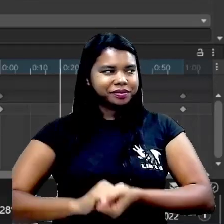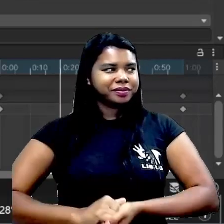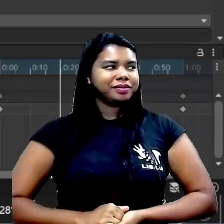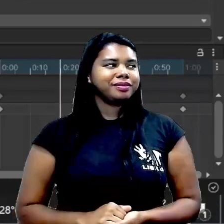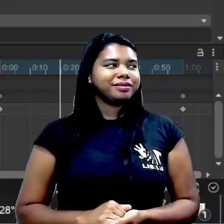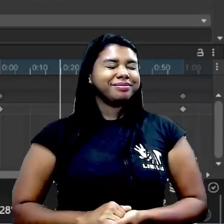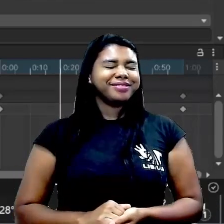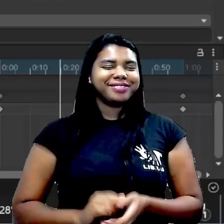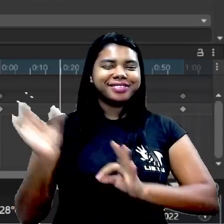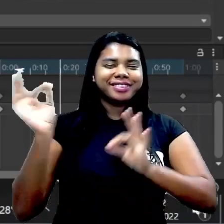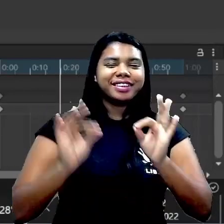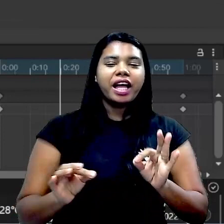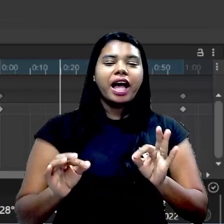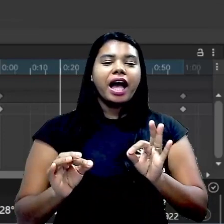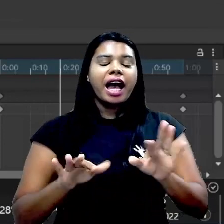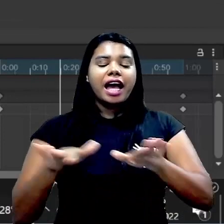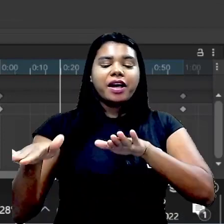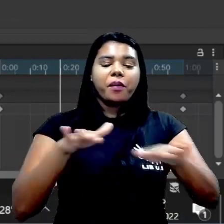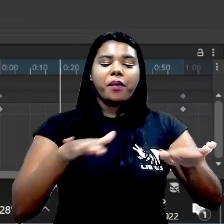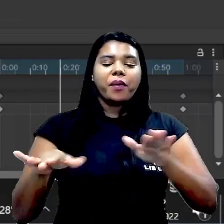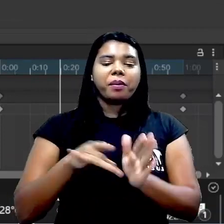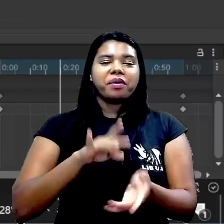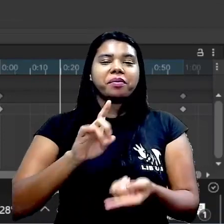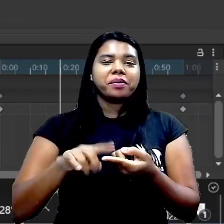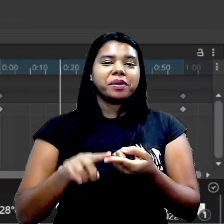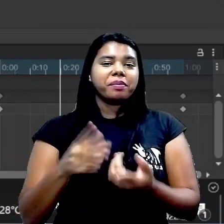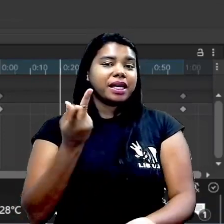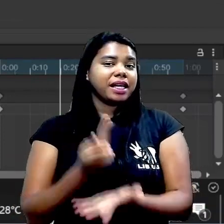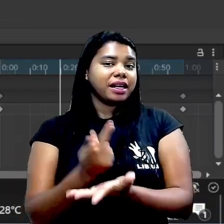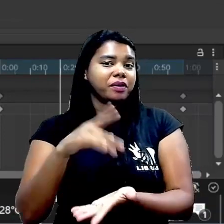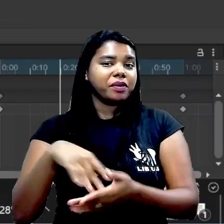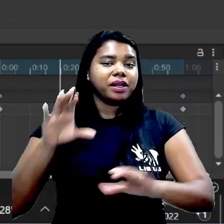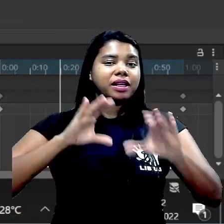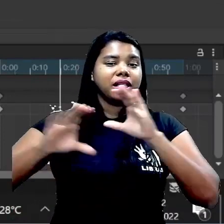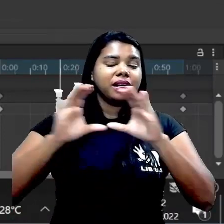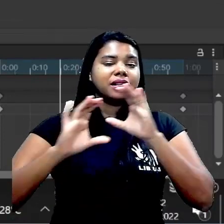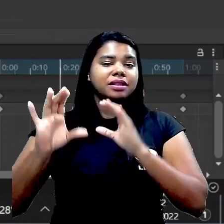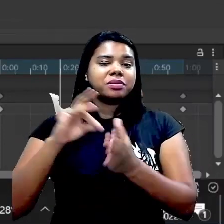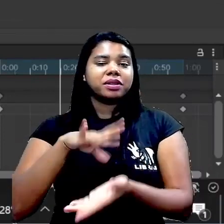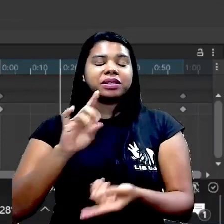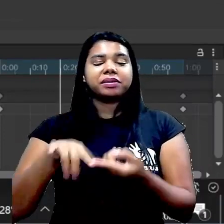E vou fazer um script de movimento. É aqui que acontece a comunicação